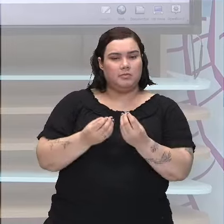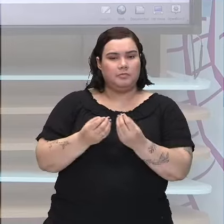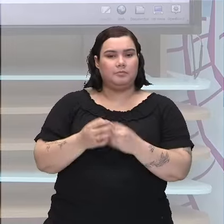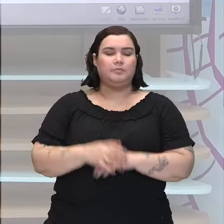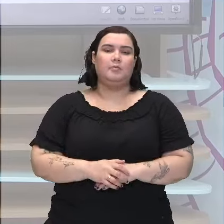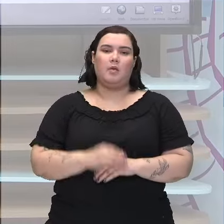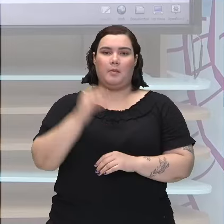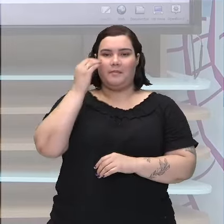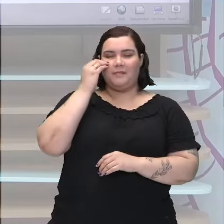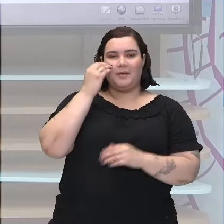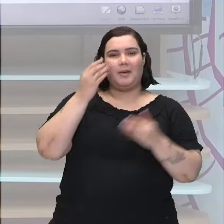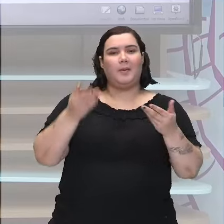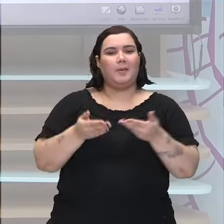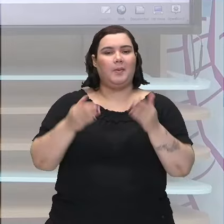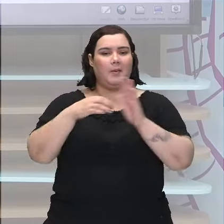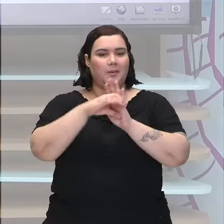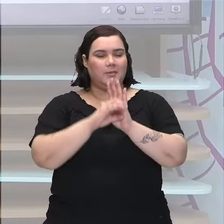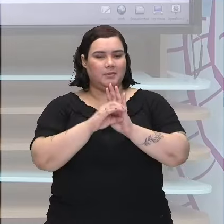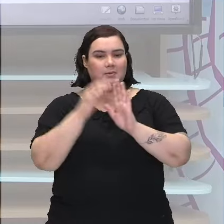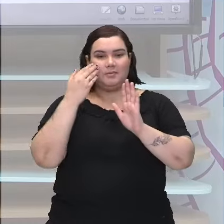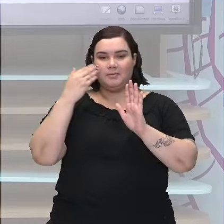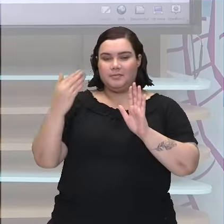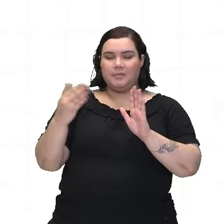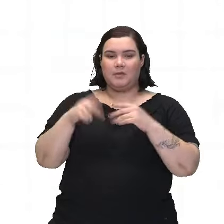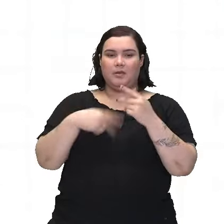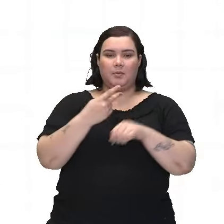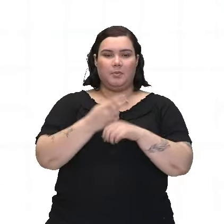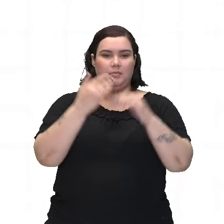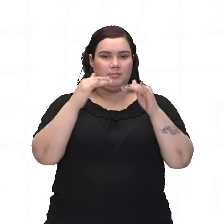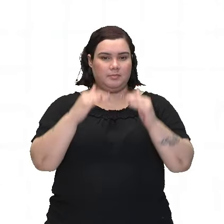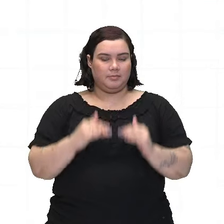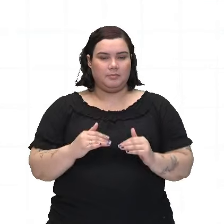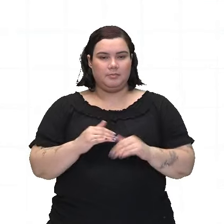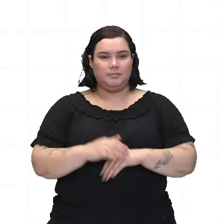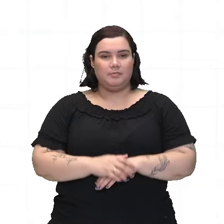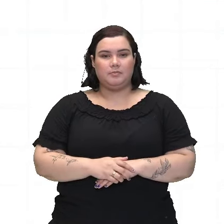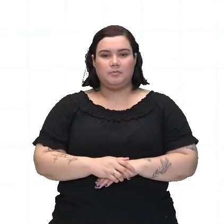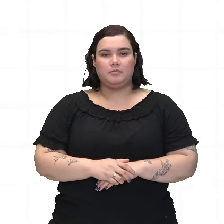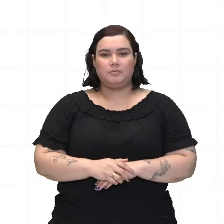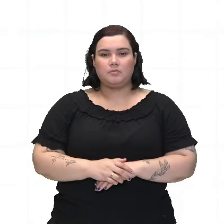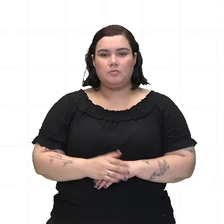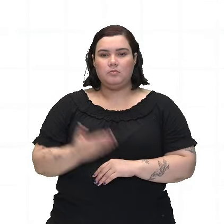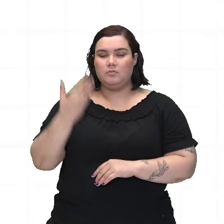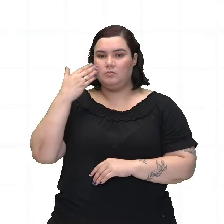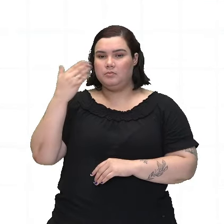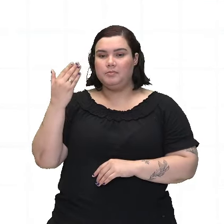o conceito e aí nós vamos desenvolvendo. Acompanhe o conceito.